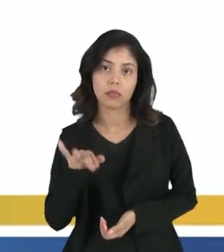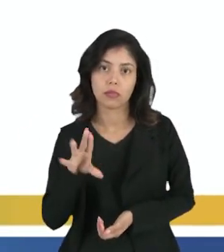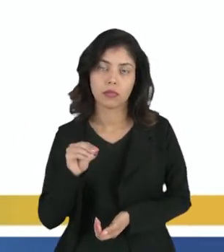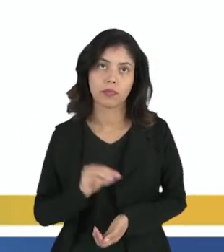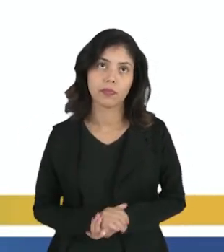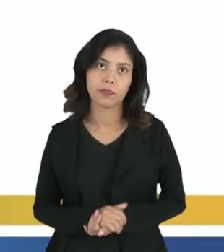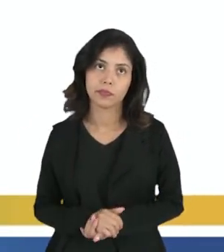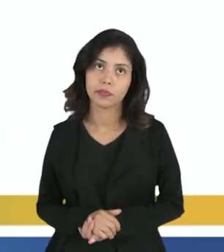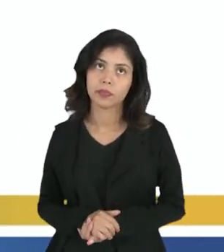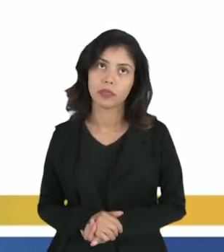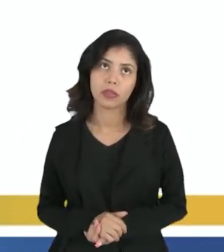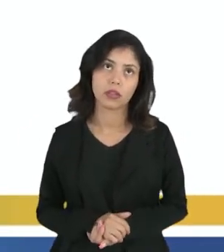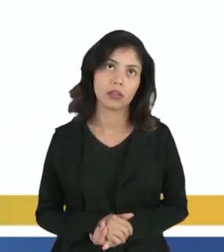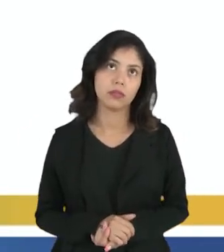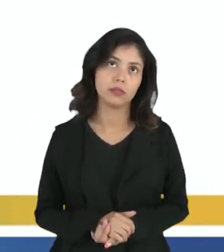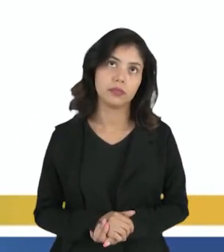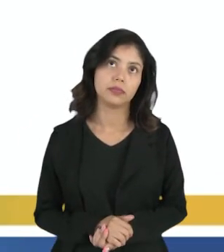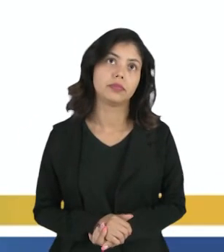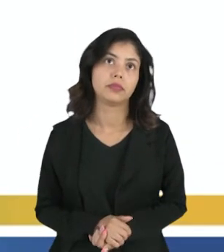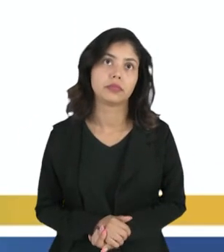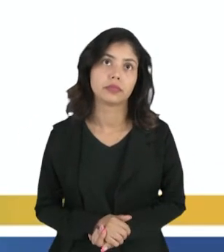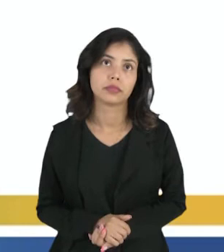ressentimento.